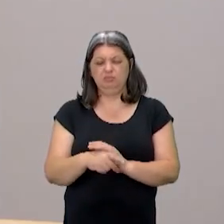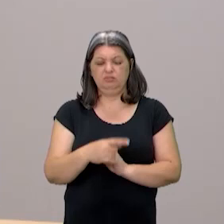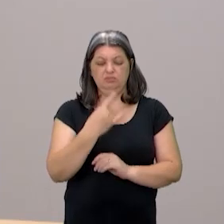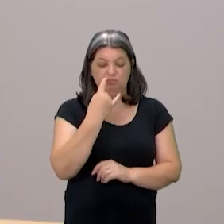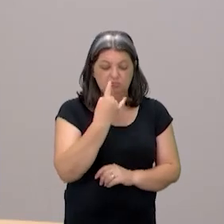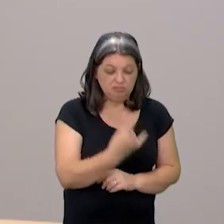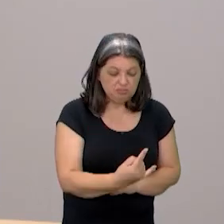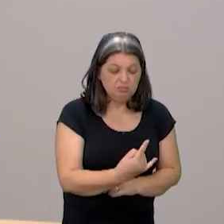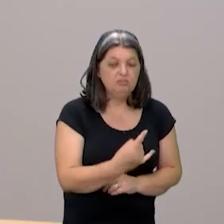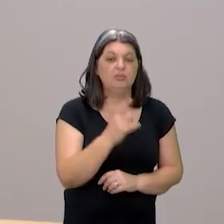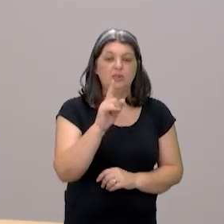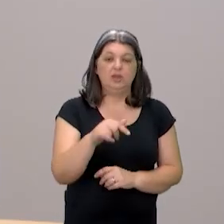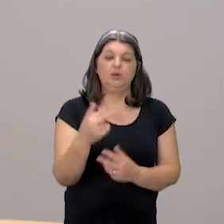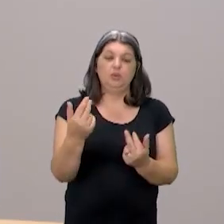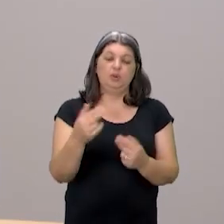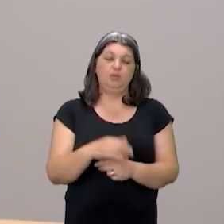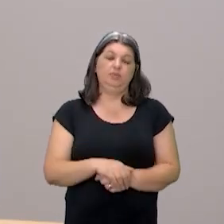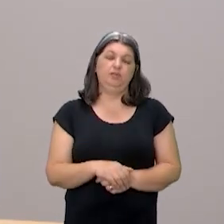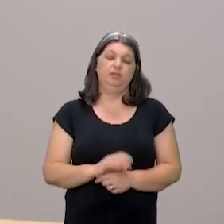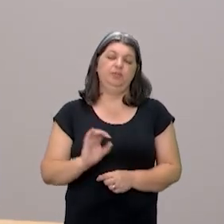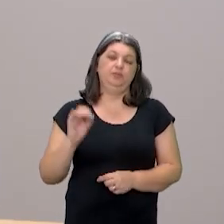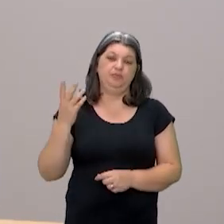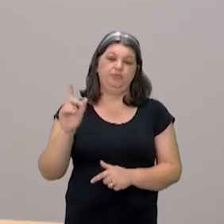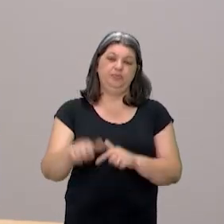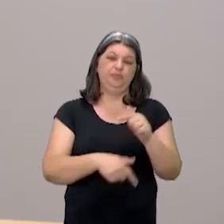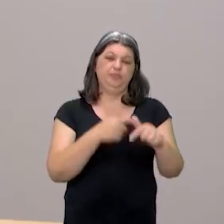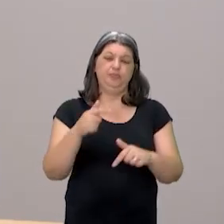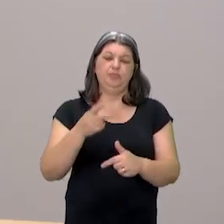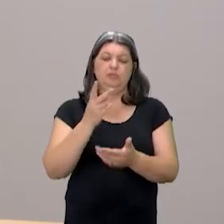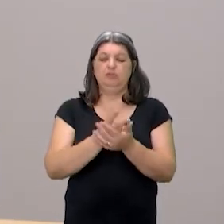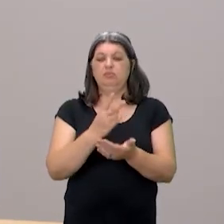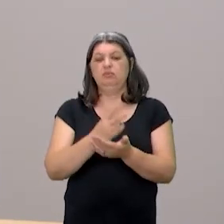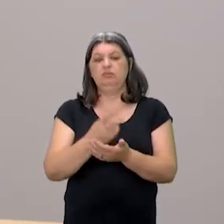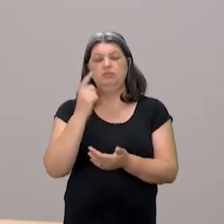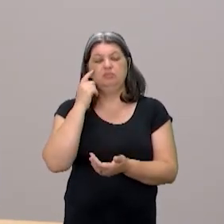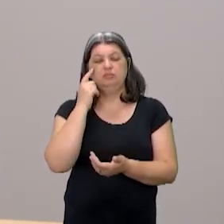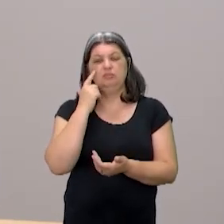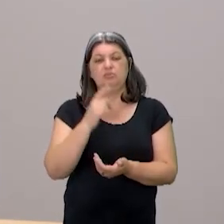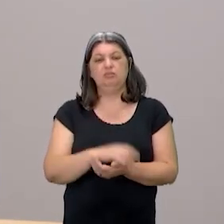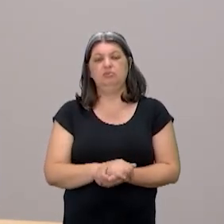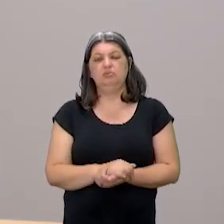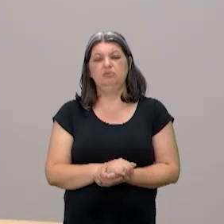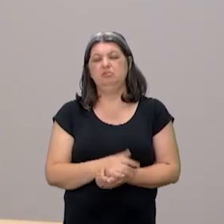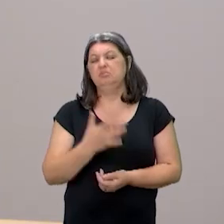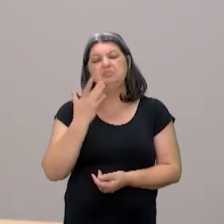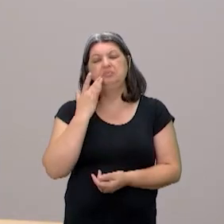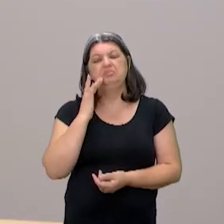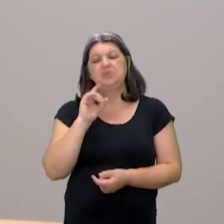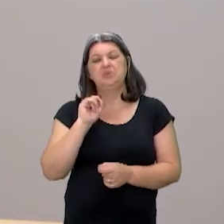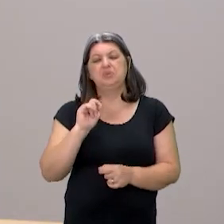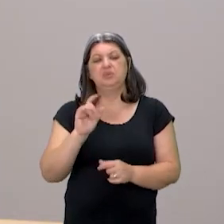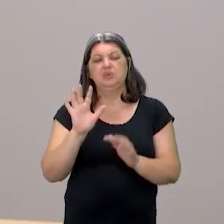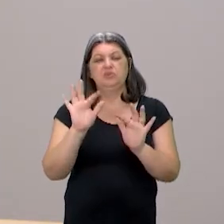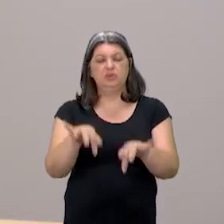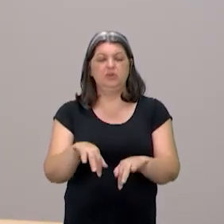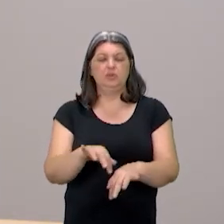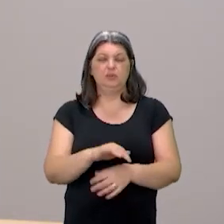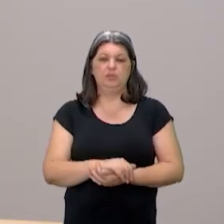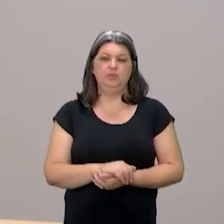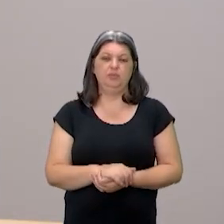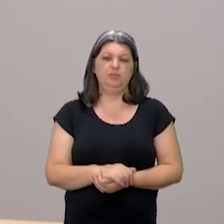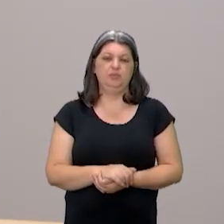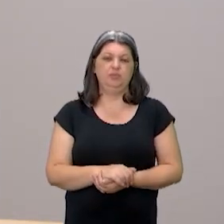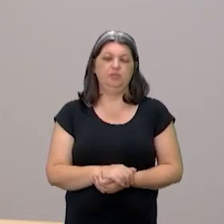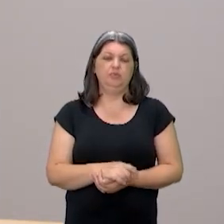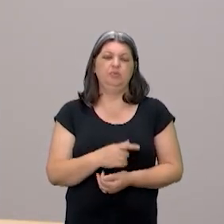Seguramente. É a mesma coisa que acontece com um trabalhador quando ele fica fazendo sempre a mesma coisa e, no fim, ele nem sabe qual é o produto final do trabalho dele, né?